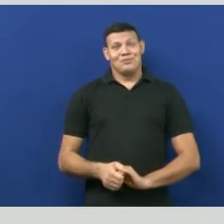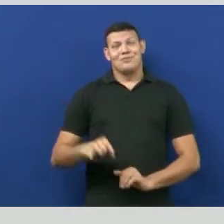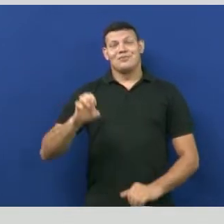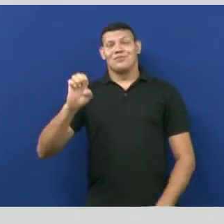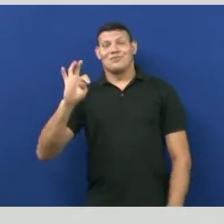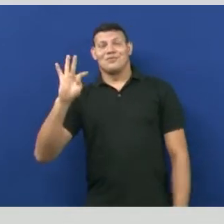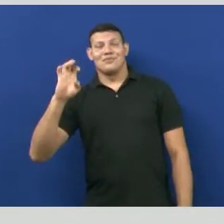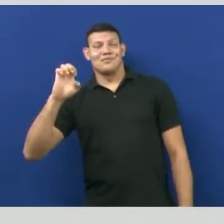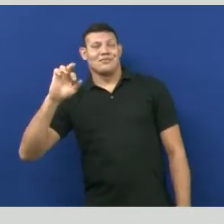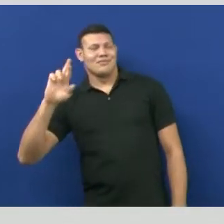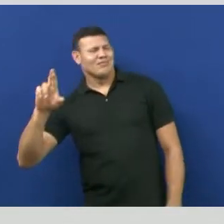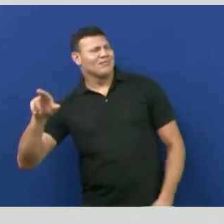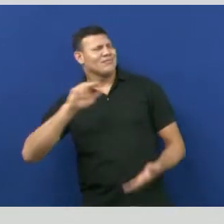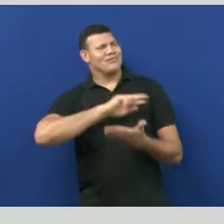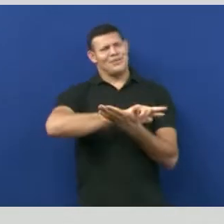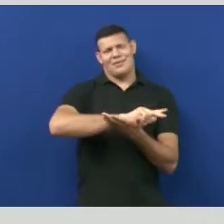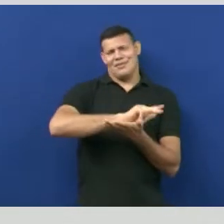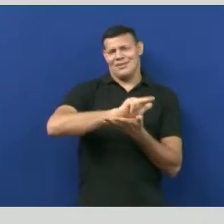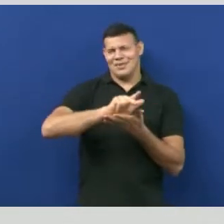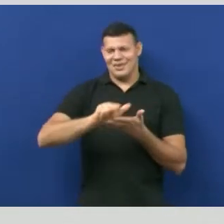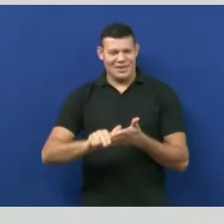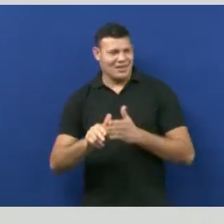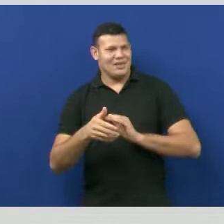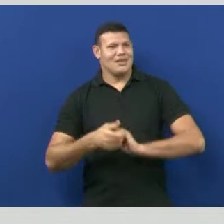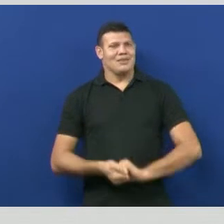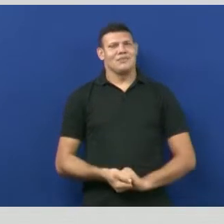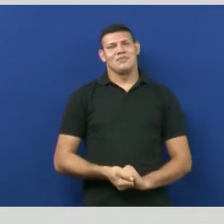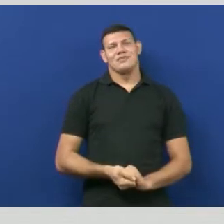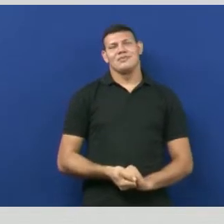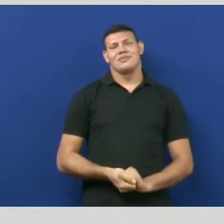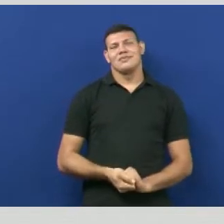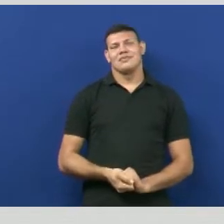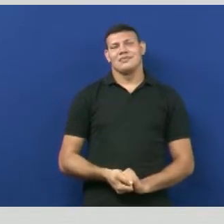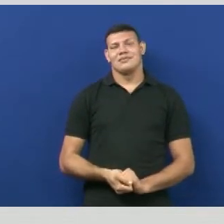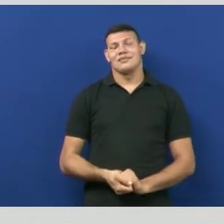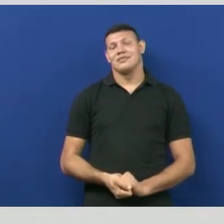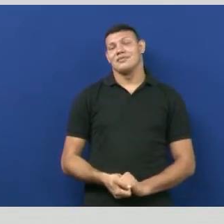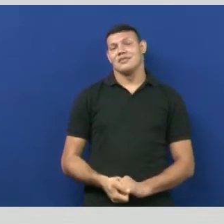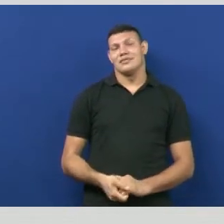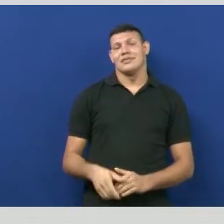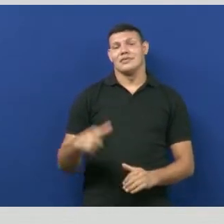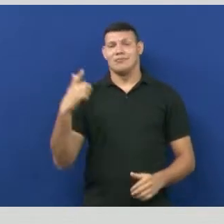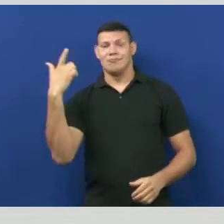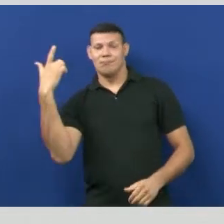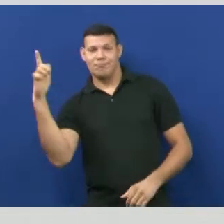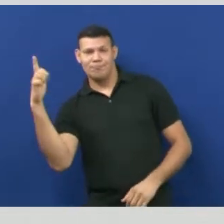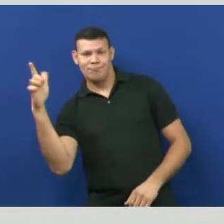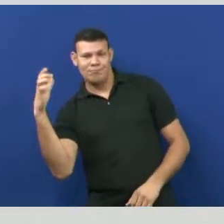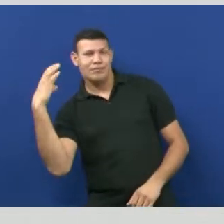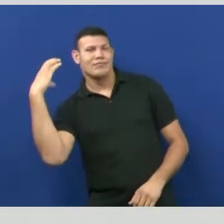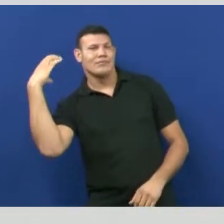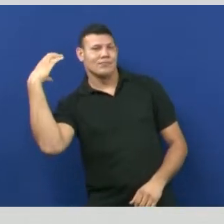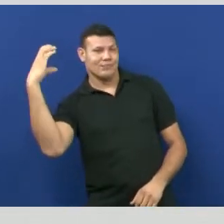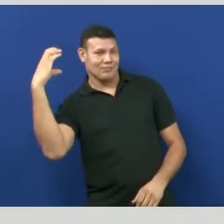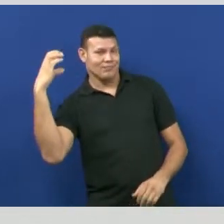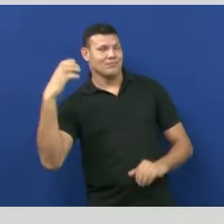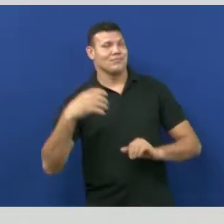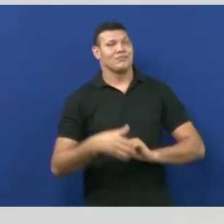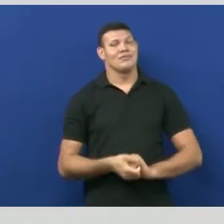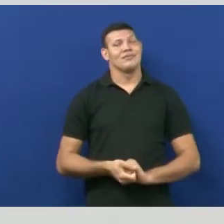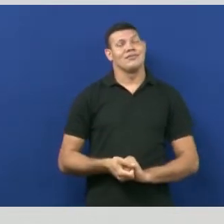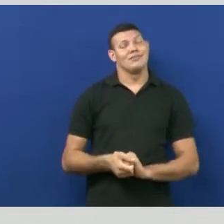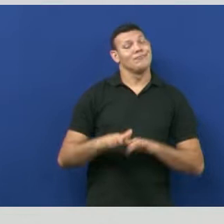éter, entre outros. Já os compostos inorgânicos, que são aqueles, de novo, que